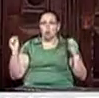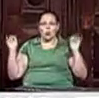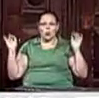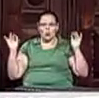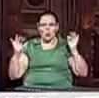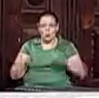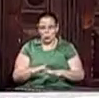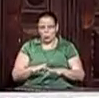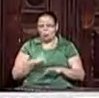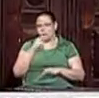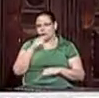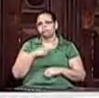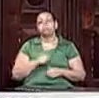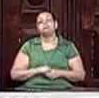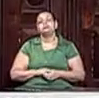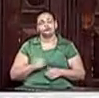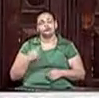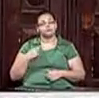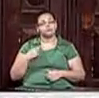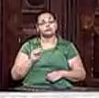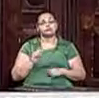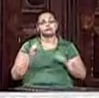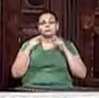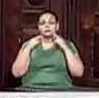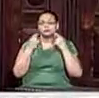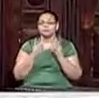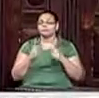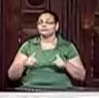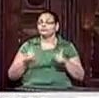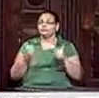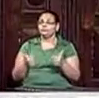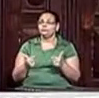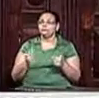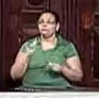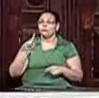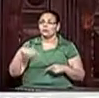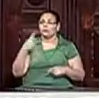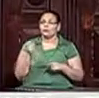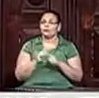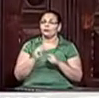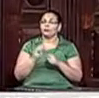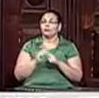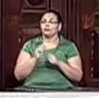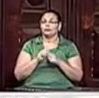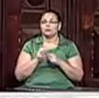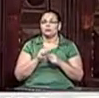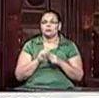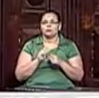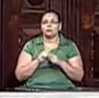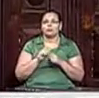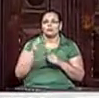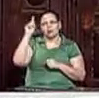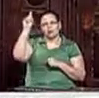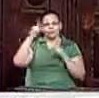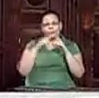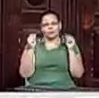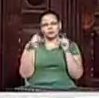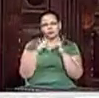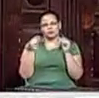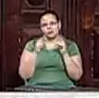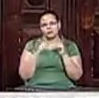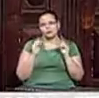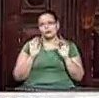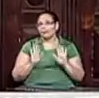encher isso aqui e promover um grande ato e depois fazê-lo em Brasília.